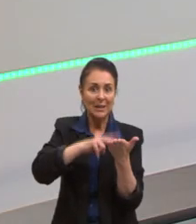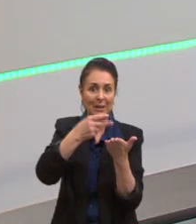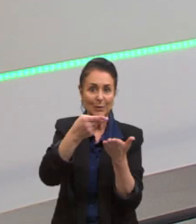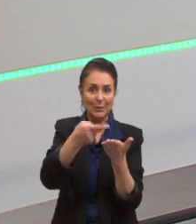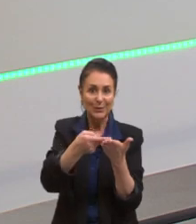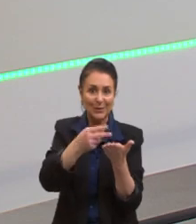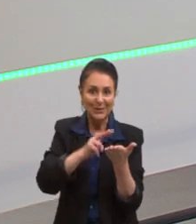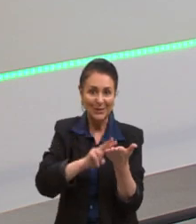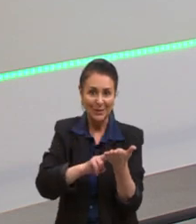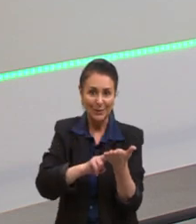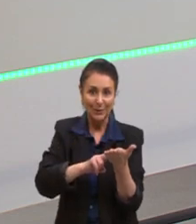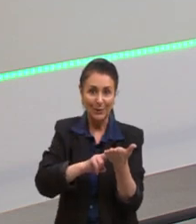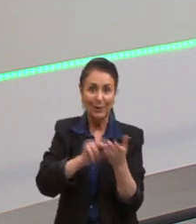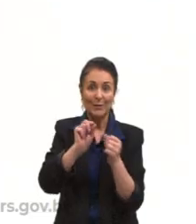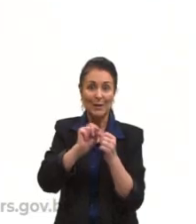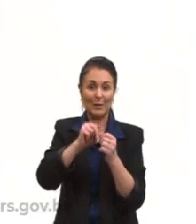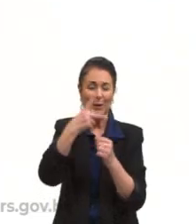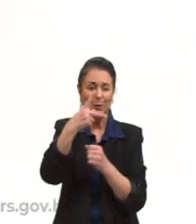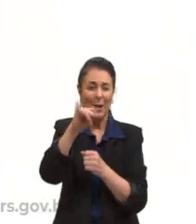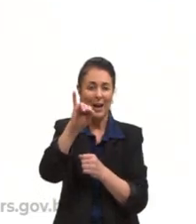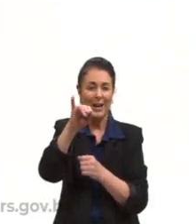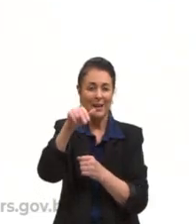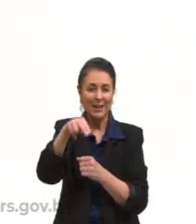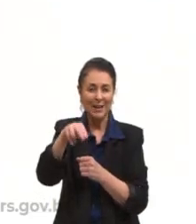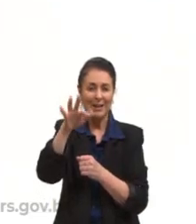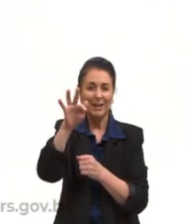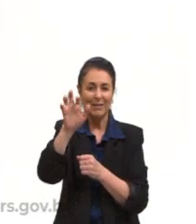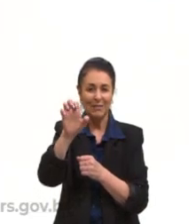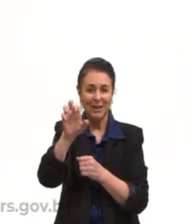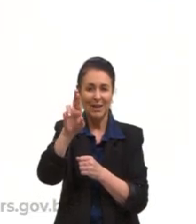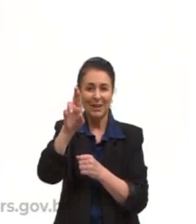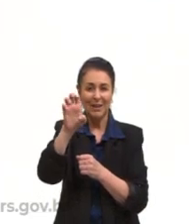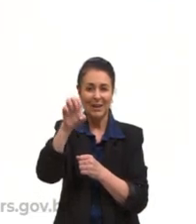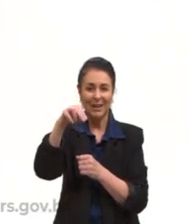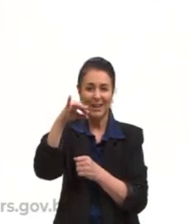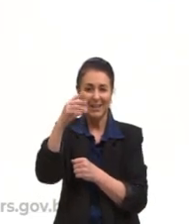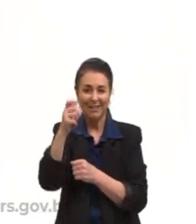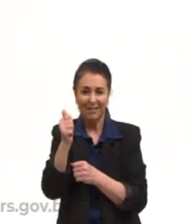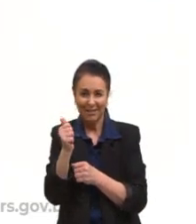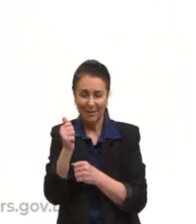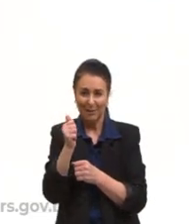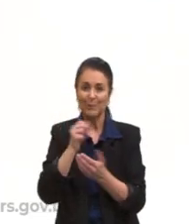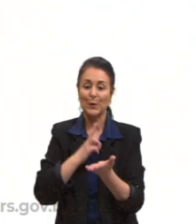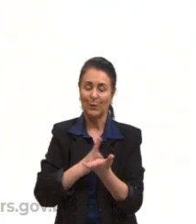uma inferência ok let's go Play On